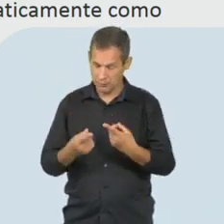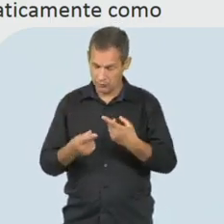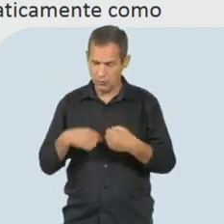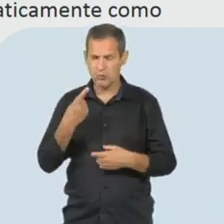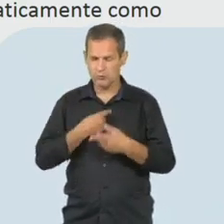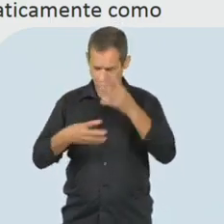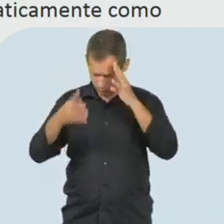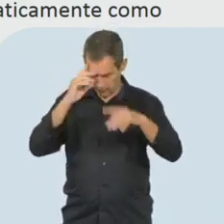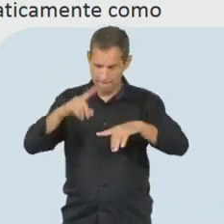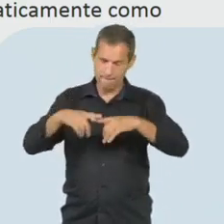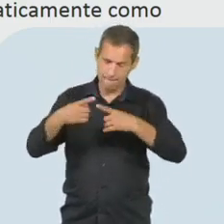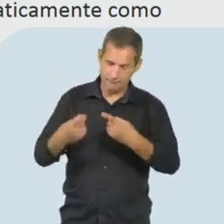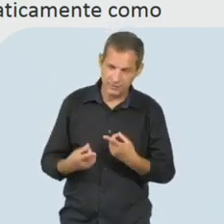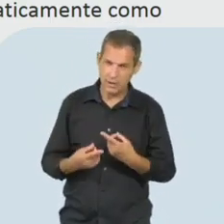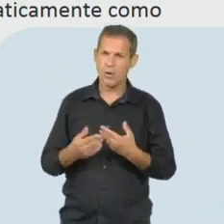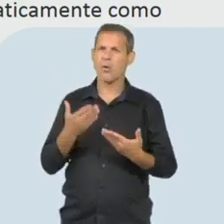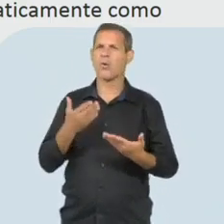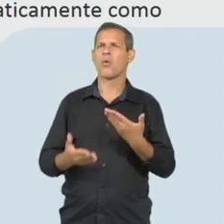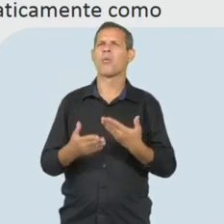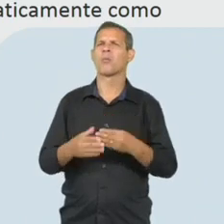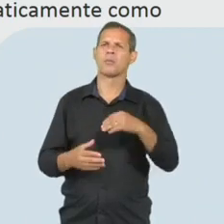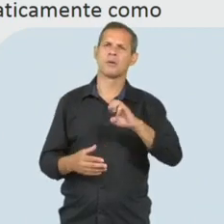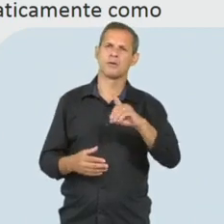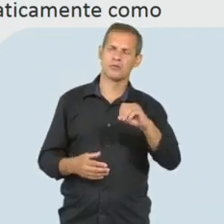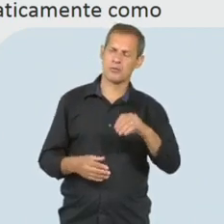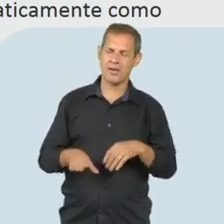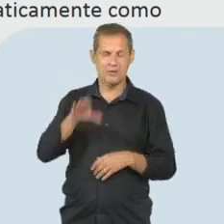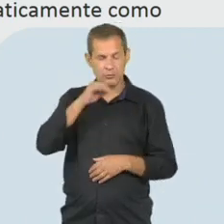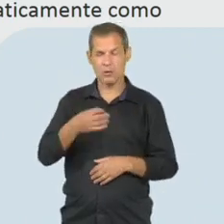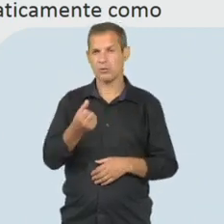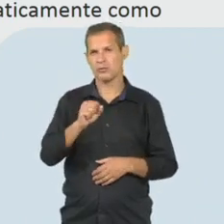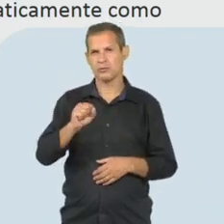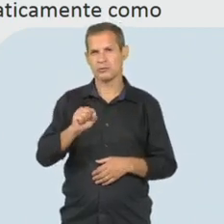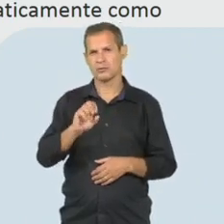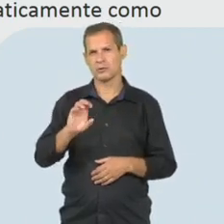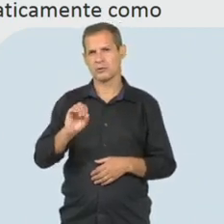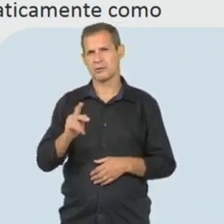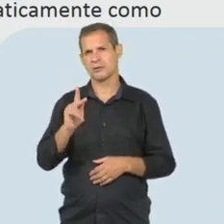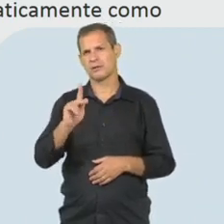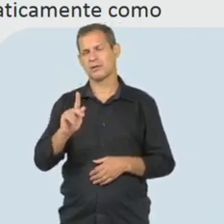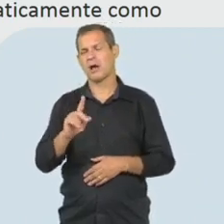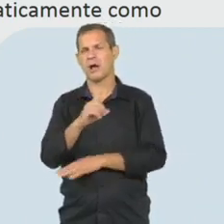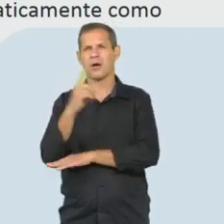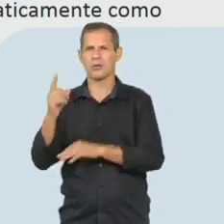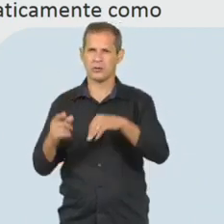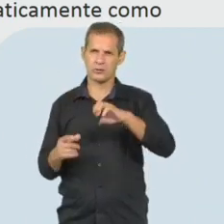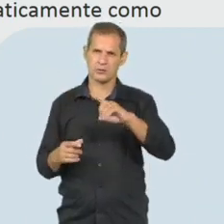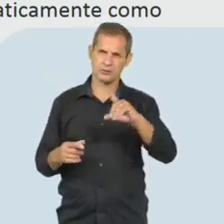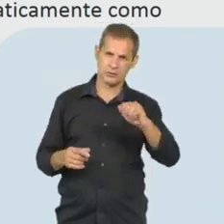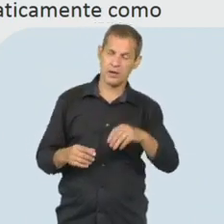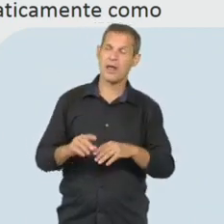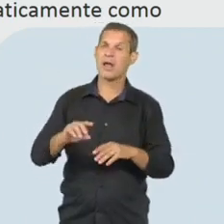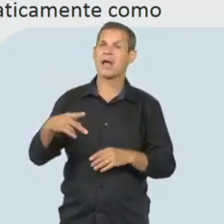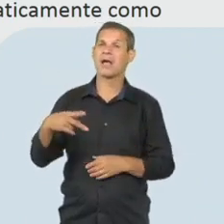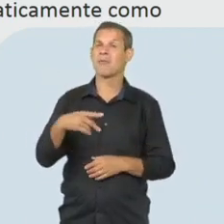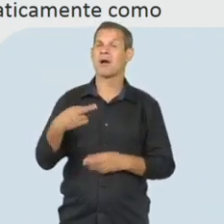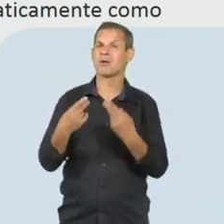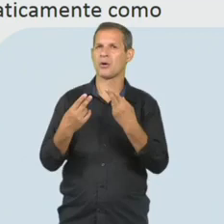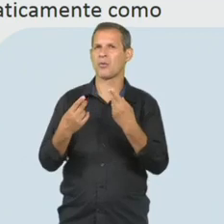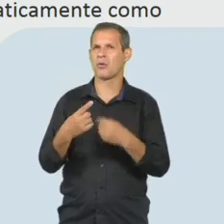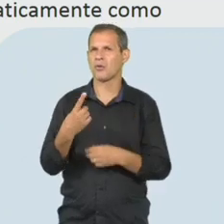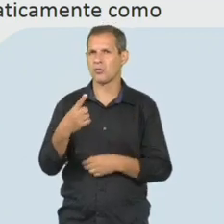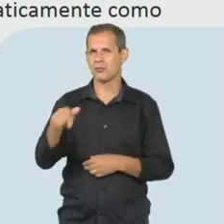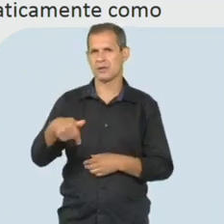supor que o peso médio dos funcionários é de 80 quilos. A altura média é maior ou igual